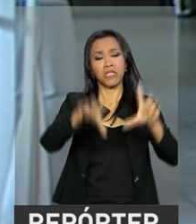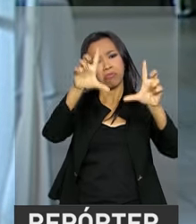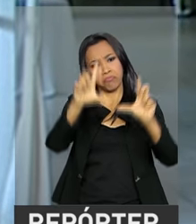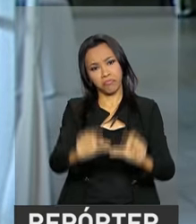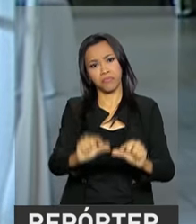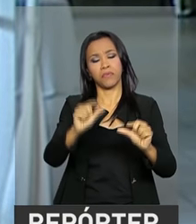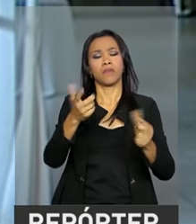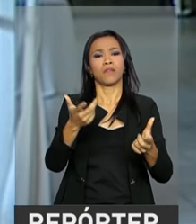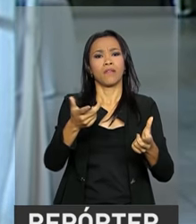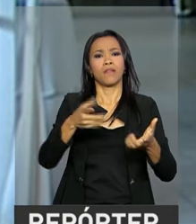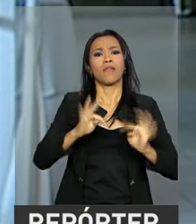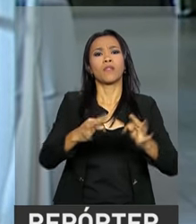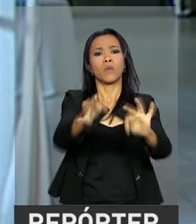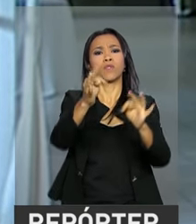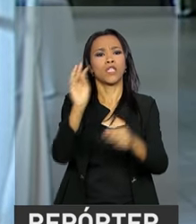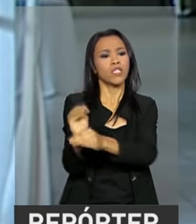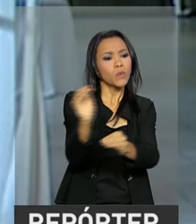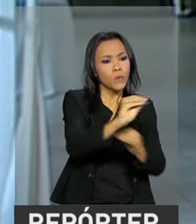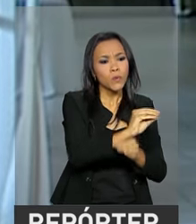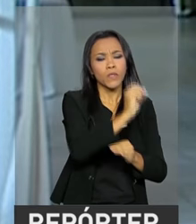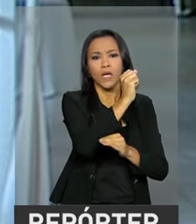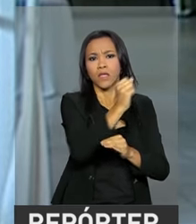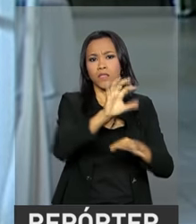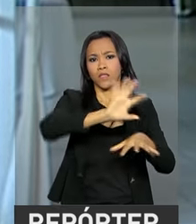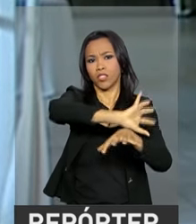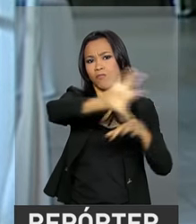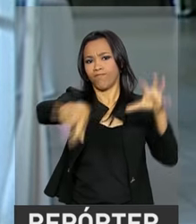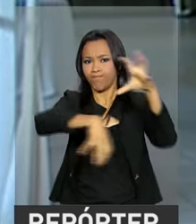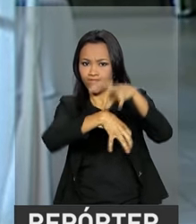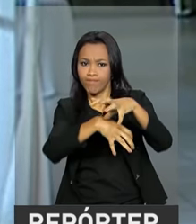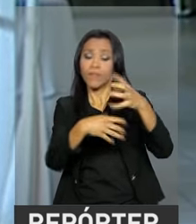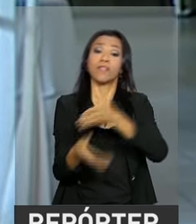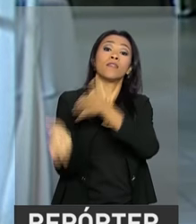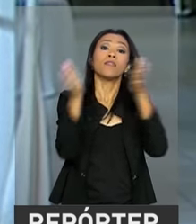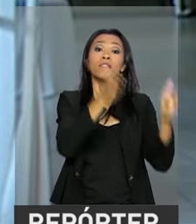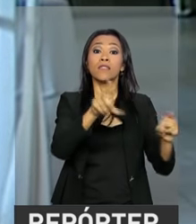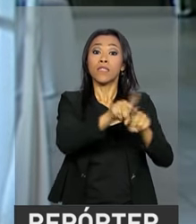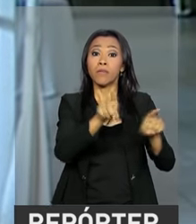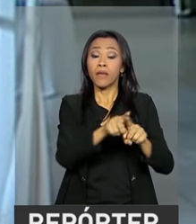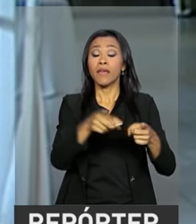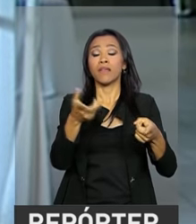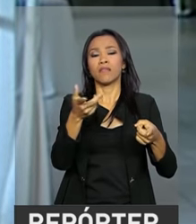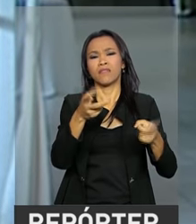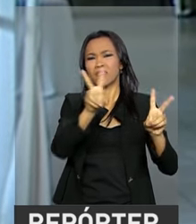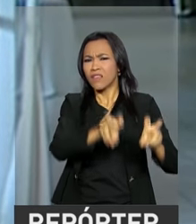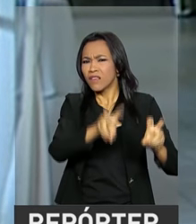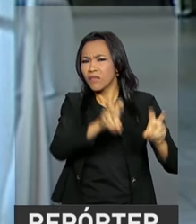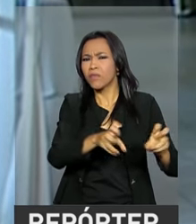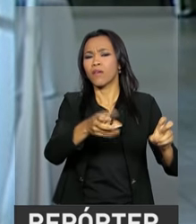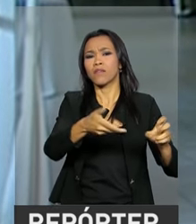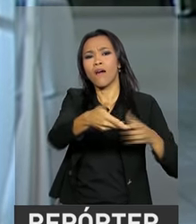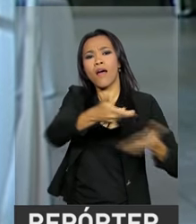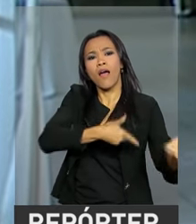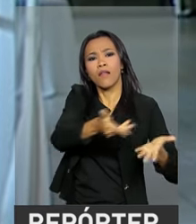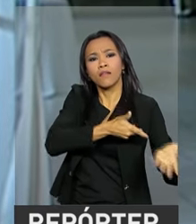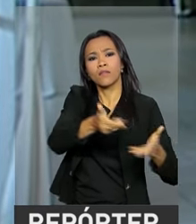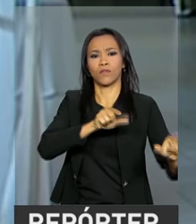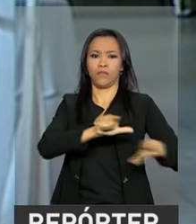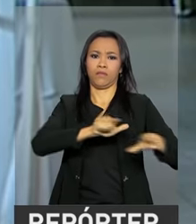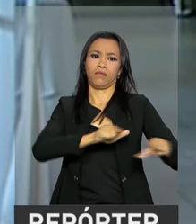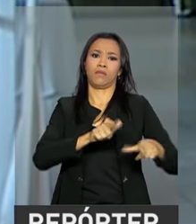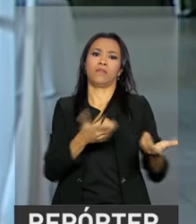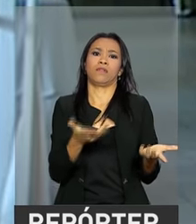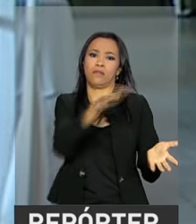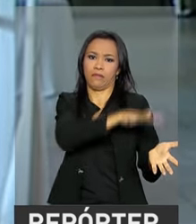tecnologias sustentáveis e a complexidade tributária e das relações trabalhistas com relação ao ambiente de negócios.